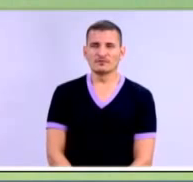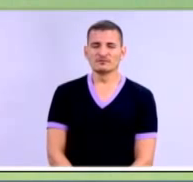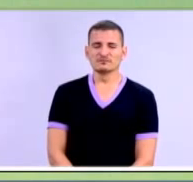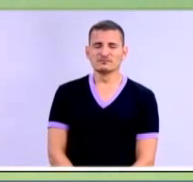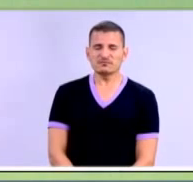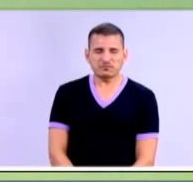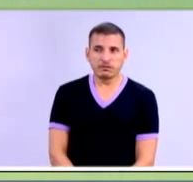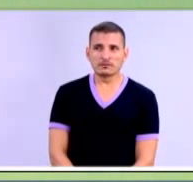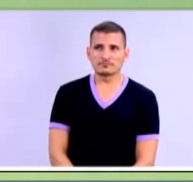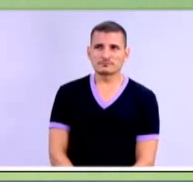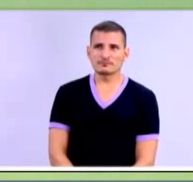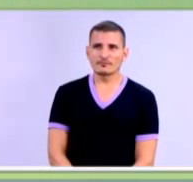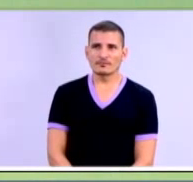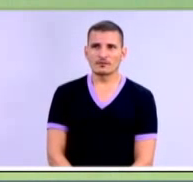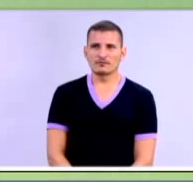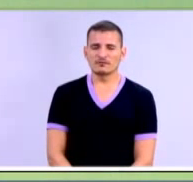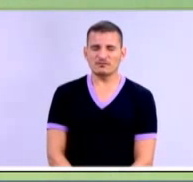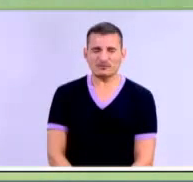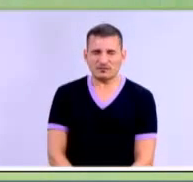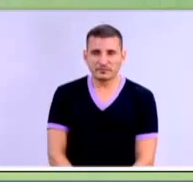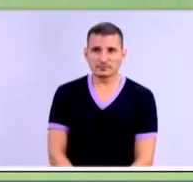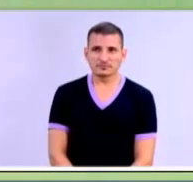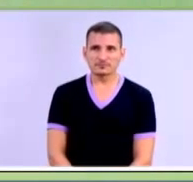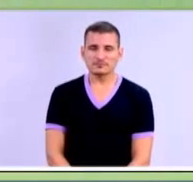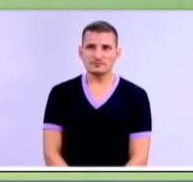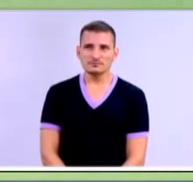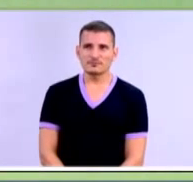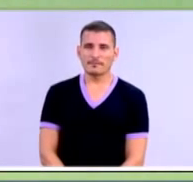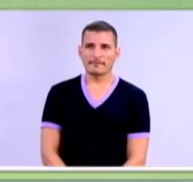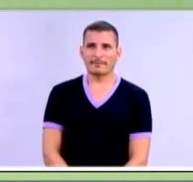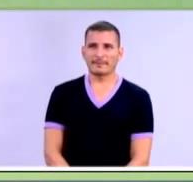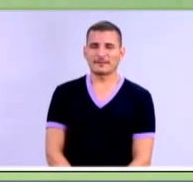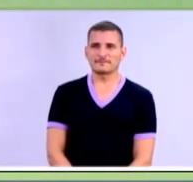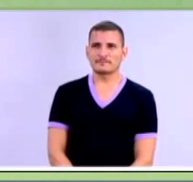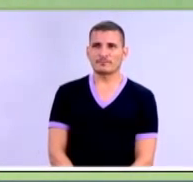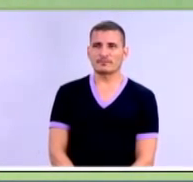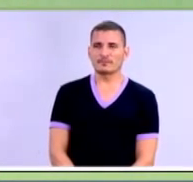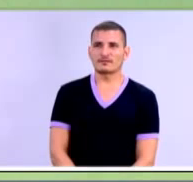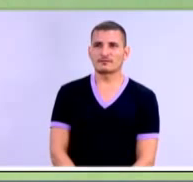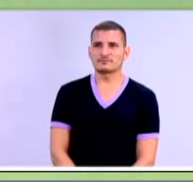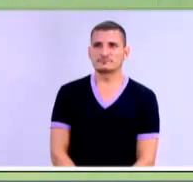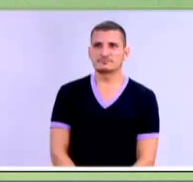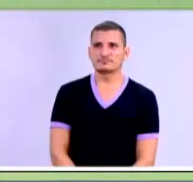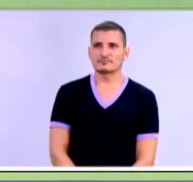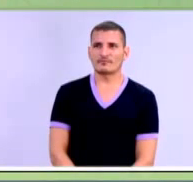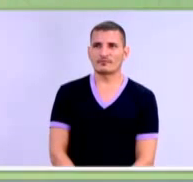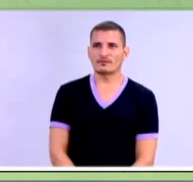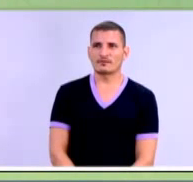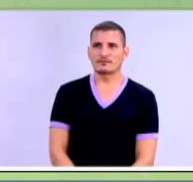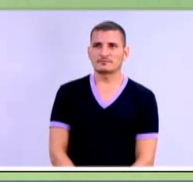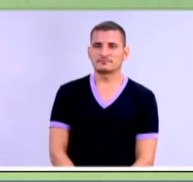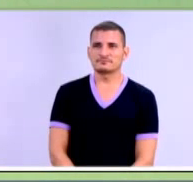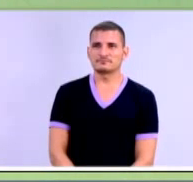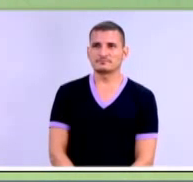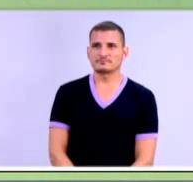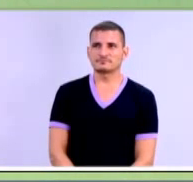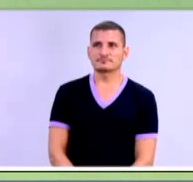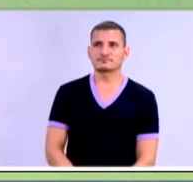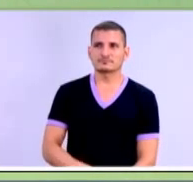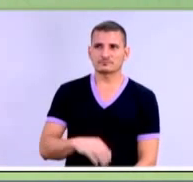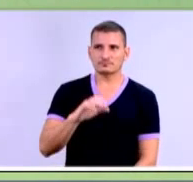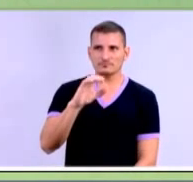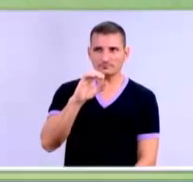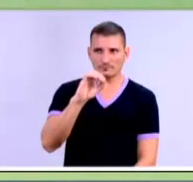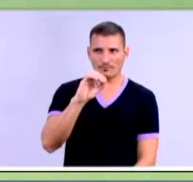10 megabits, não quer dizer que era 10 megabits somente, mas poderia ser menos. Então, para cabo coaxial, isso é